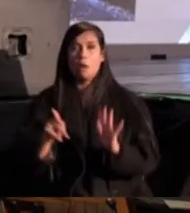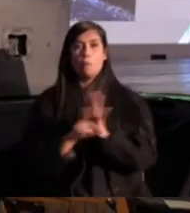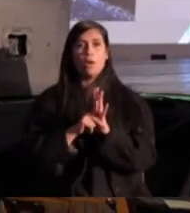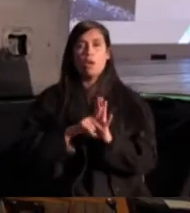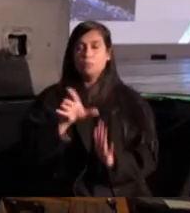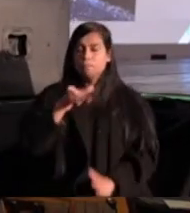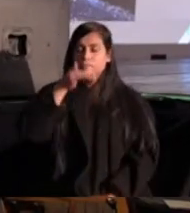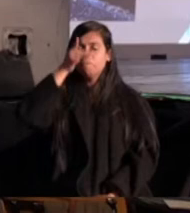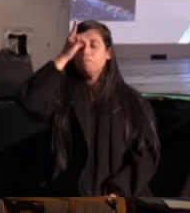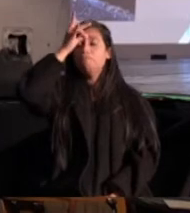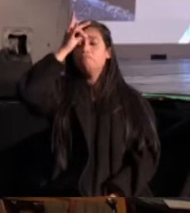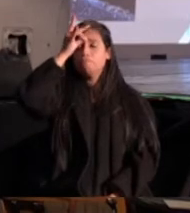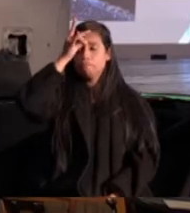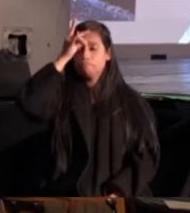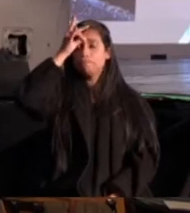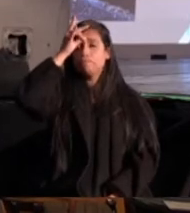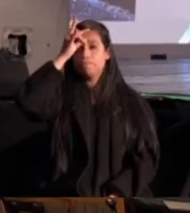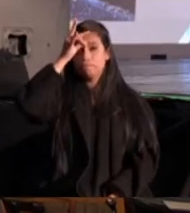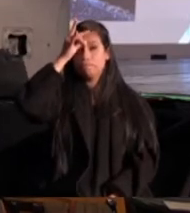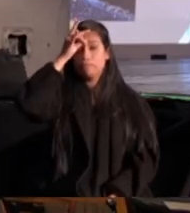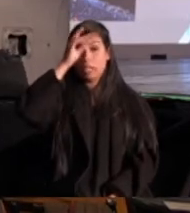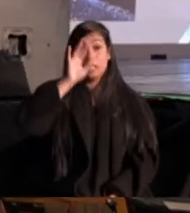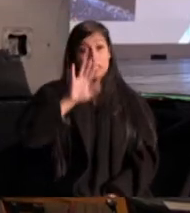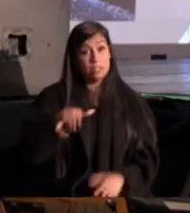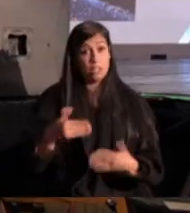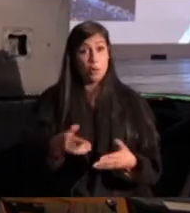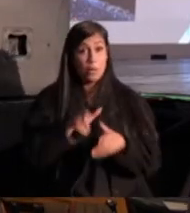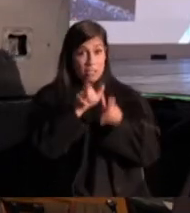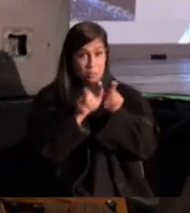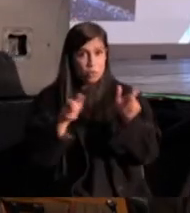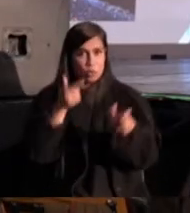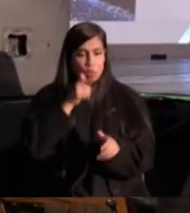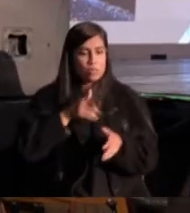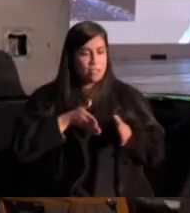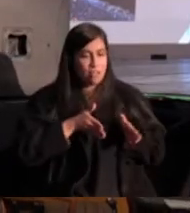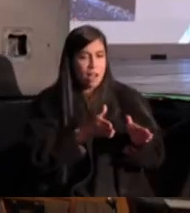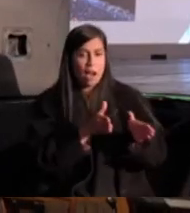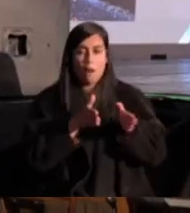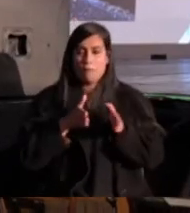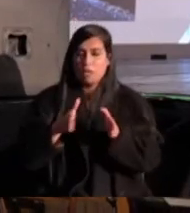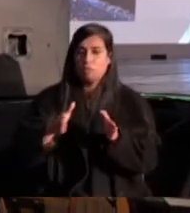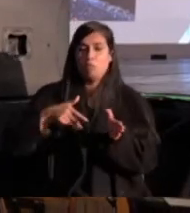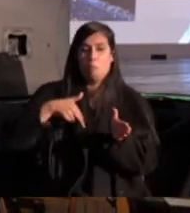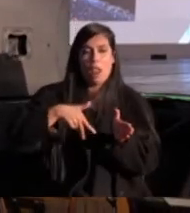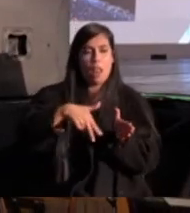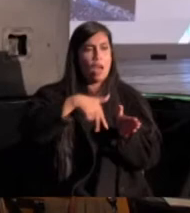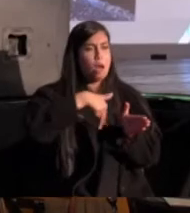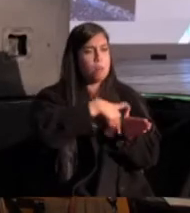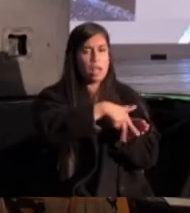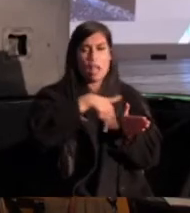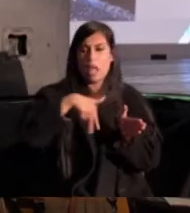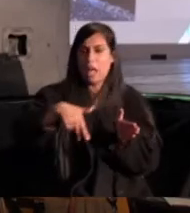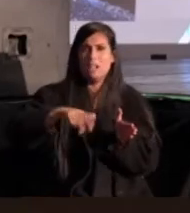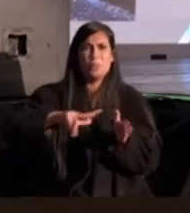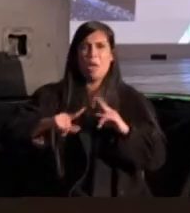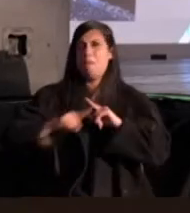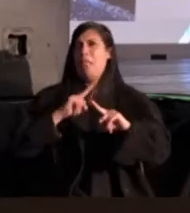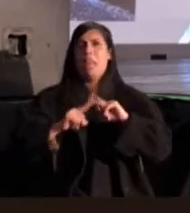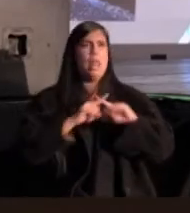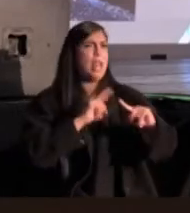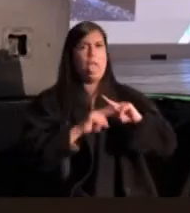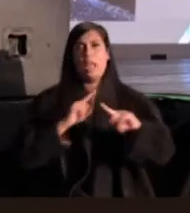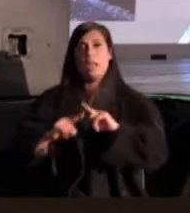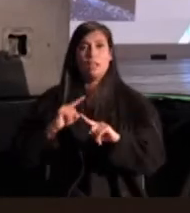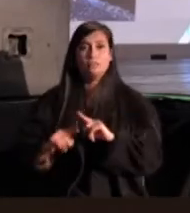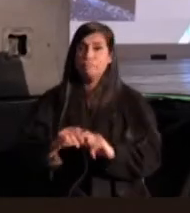que essa pessoa possa percorrer o seu caminho sem entrar em conflitos mortais ou sem